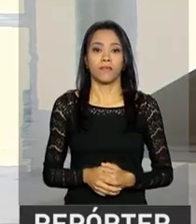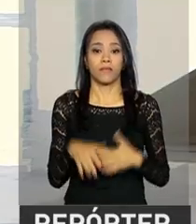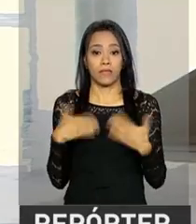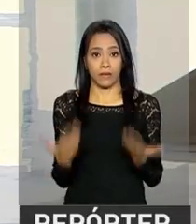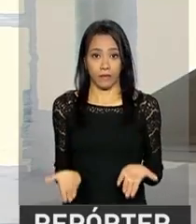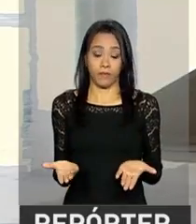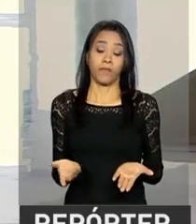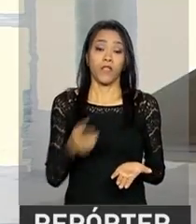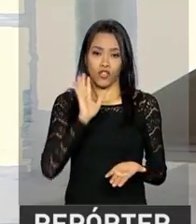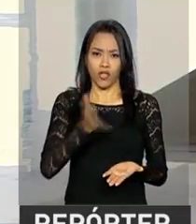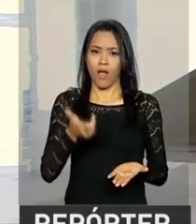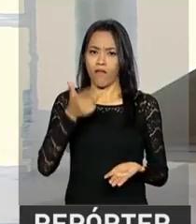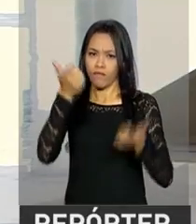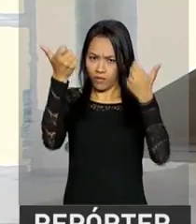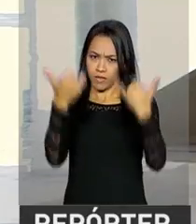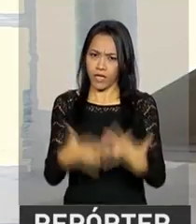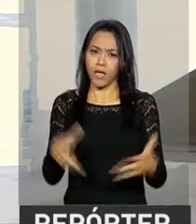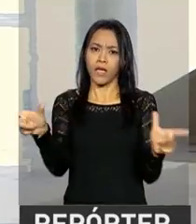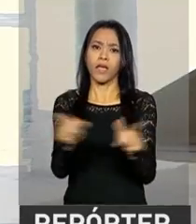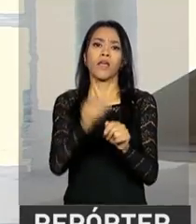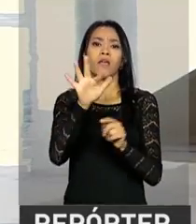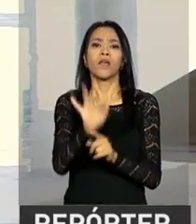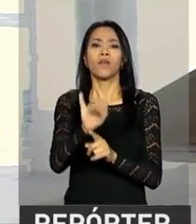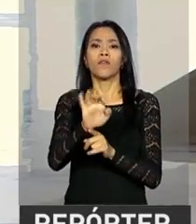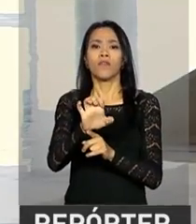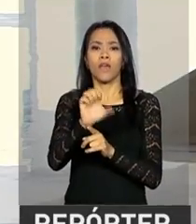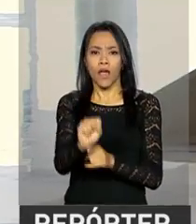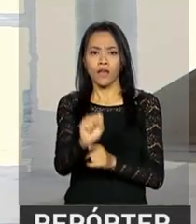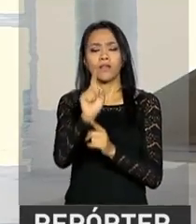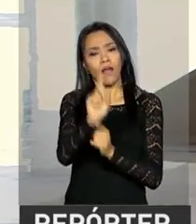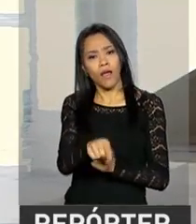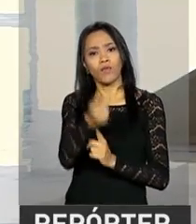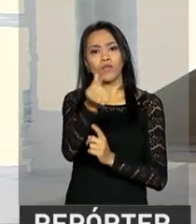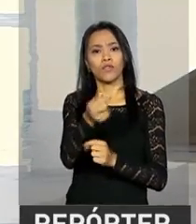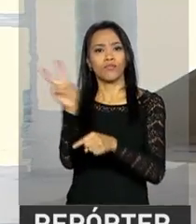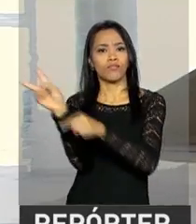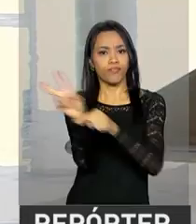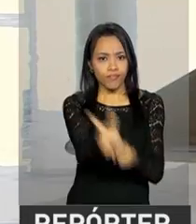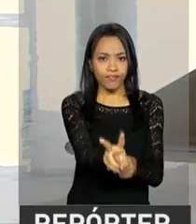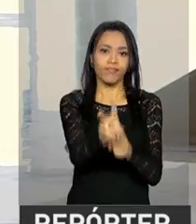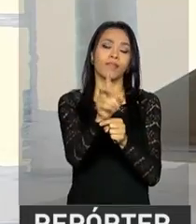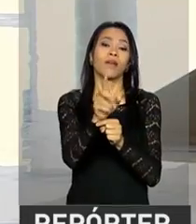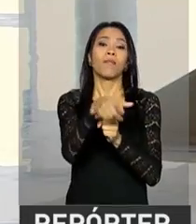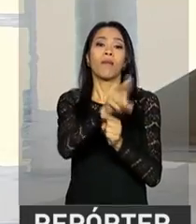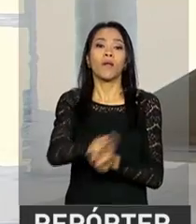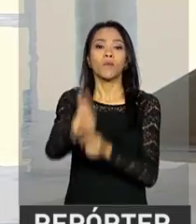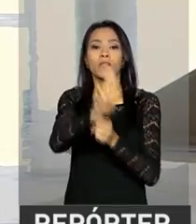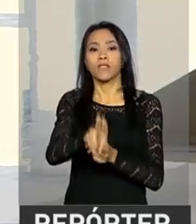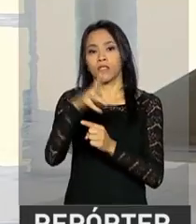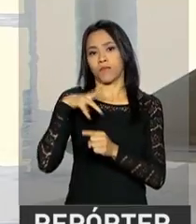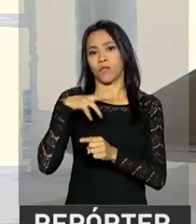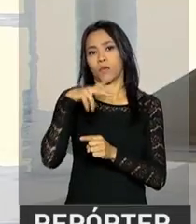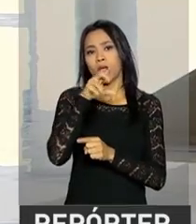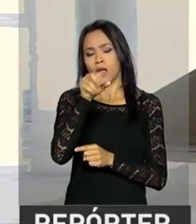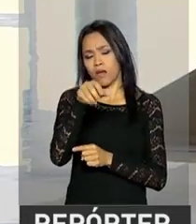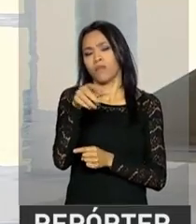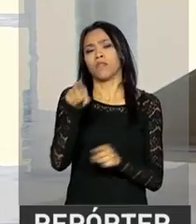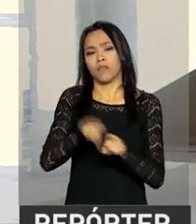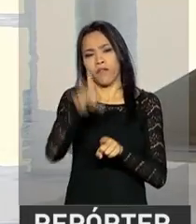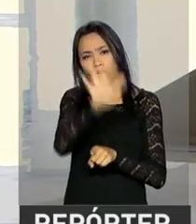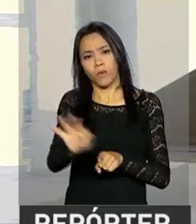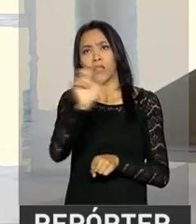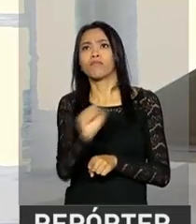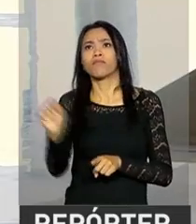bom o FIES como eu falei ele financia cursos de ensino superior cursos de graduação em instituições particulares de ensino